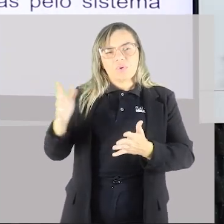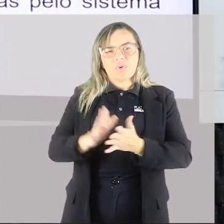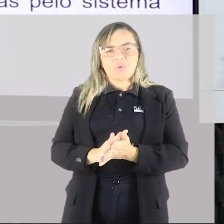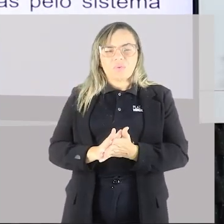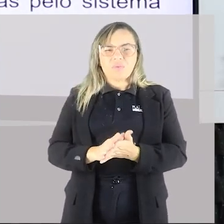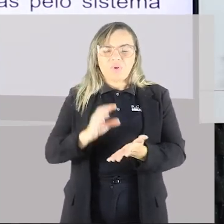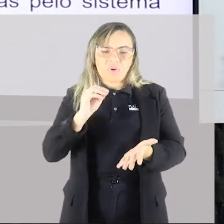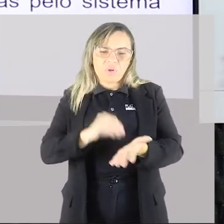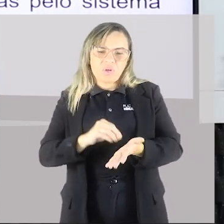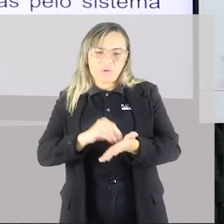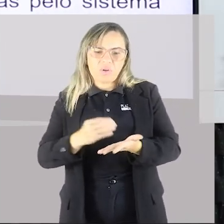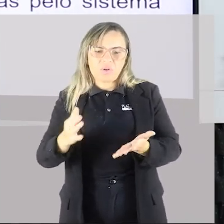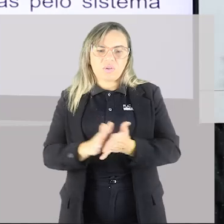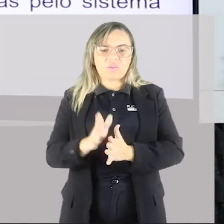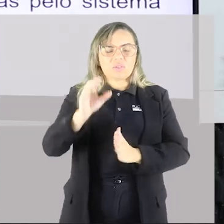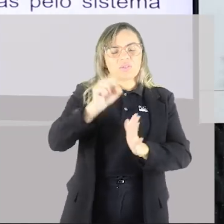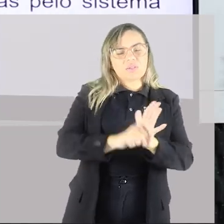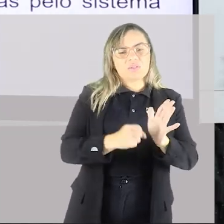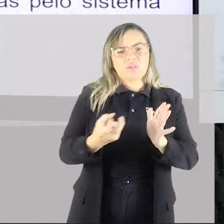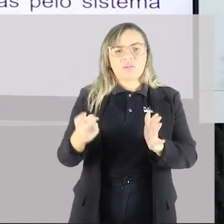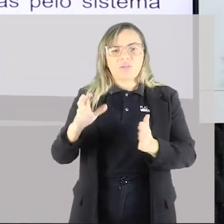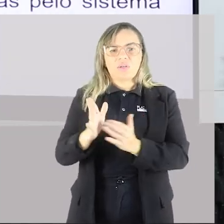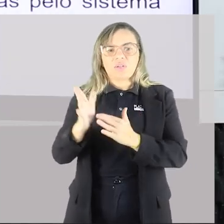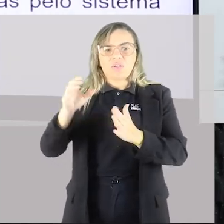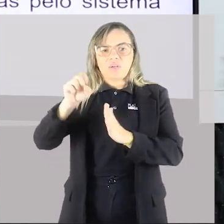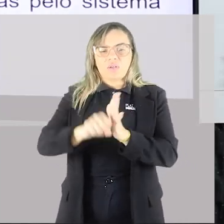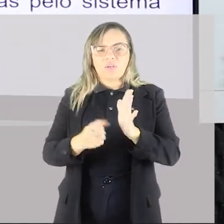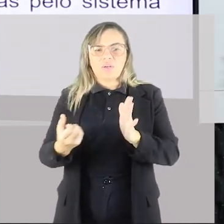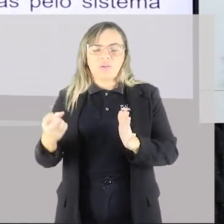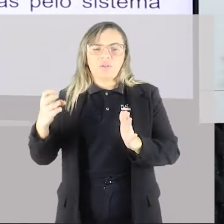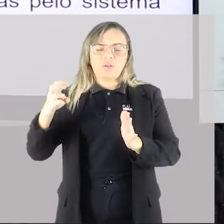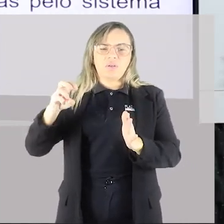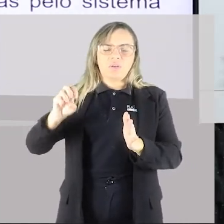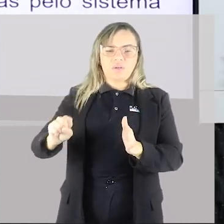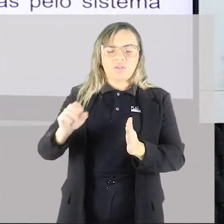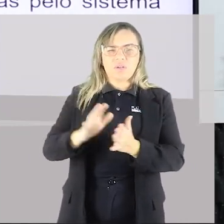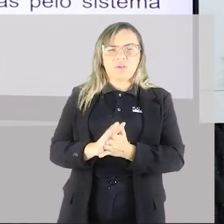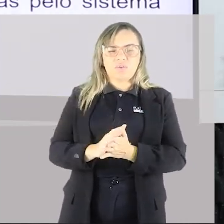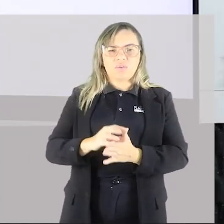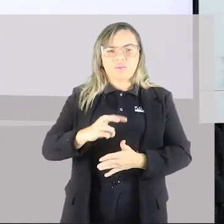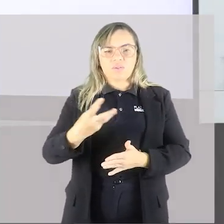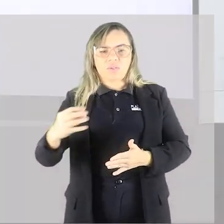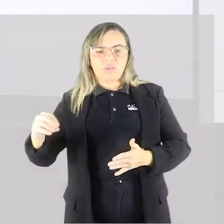de 15 até 18, ali é mais ou menos uns 300 anos, tá?